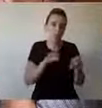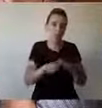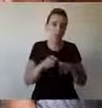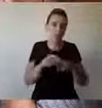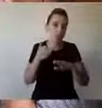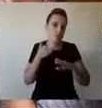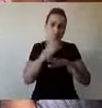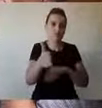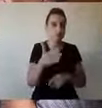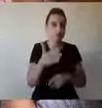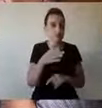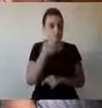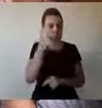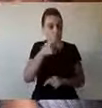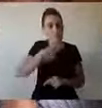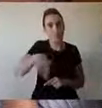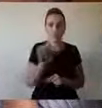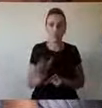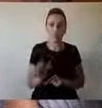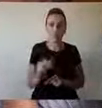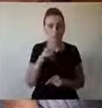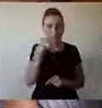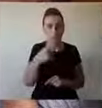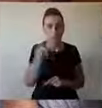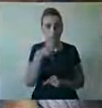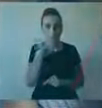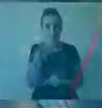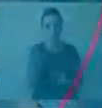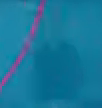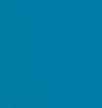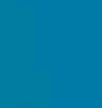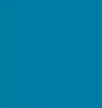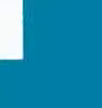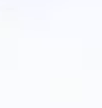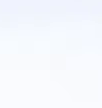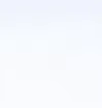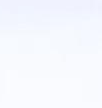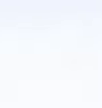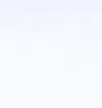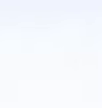os oeirenses mereciam. O motivo do nosso voto contra foi apenas esse. Muito obrigado. Muito obrigado.